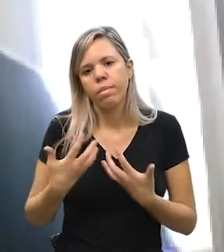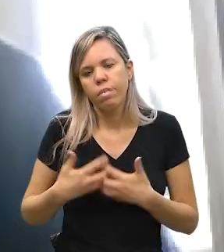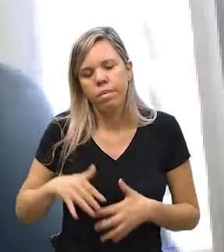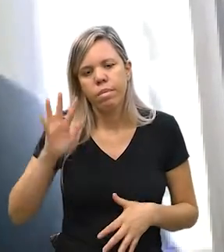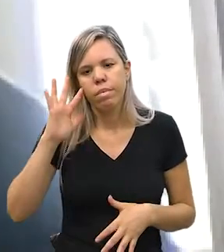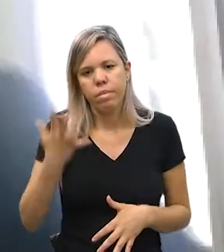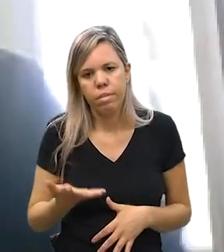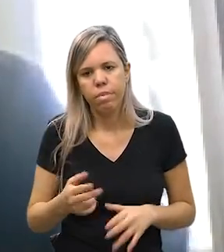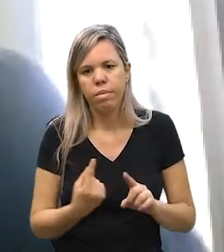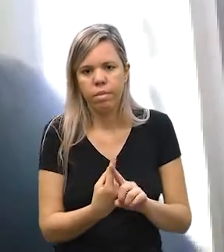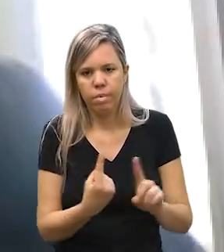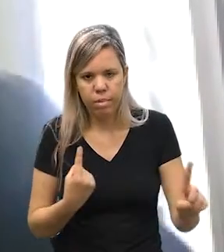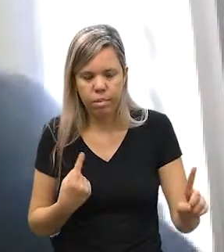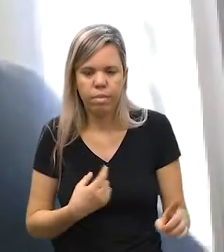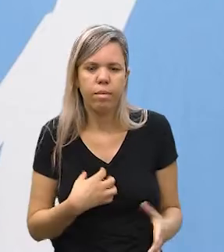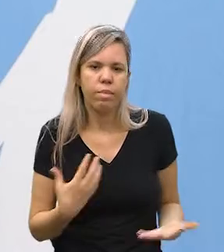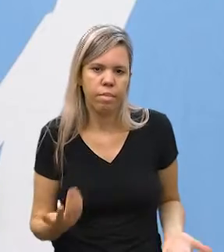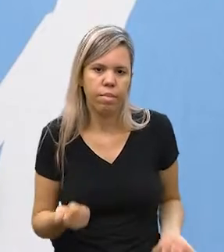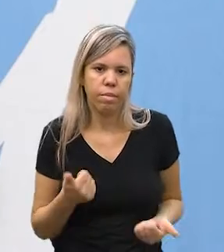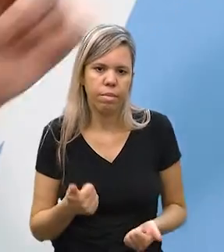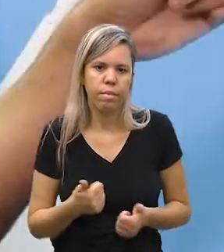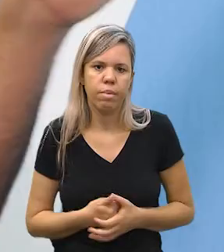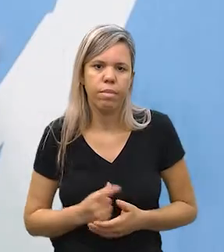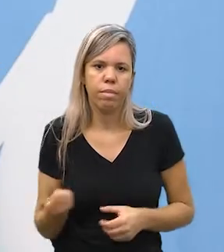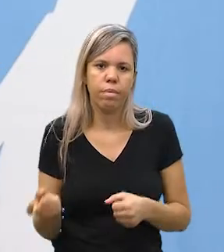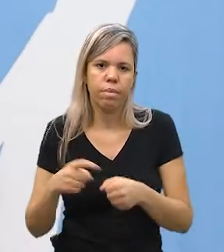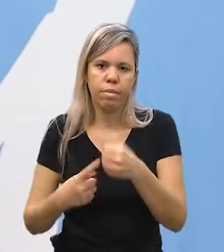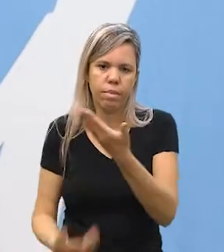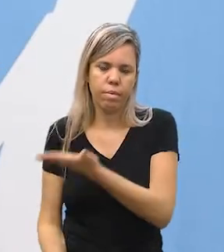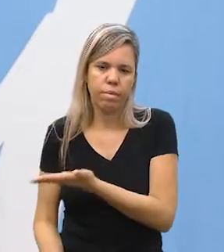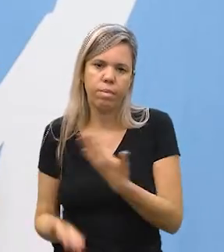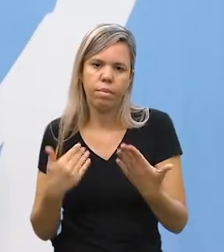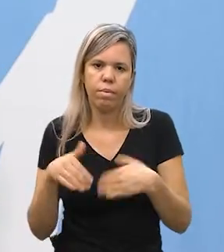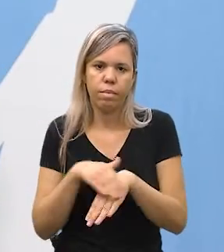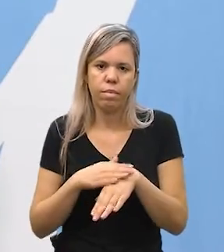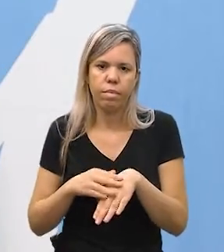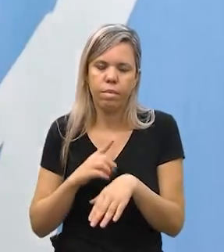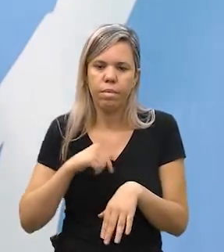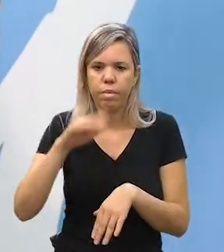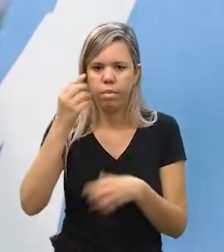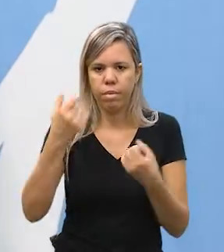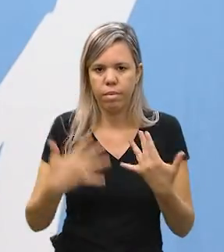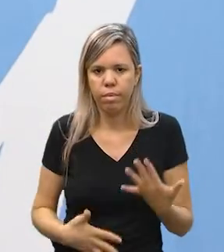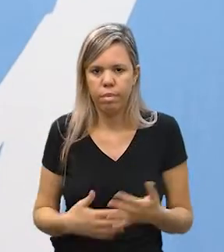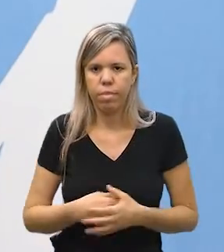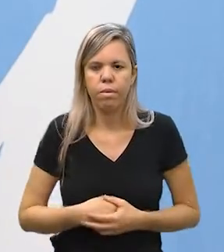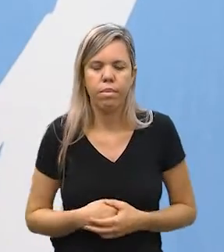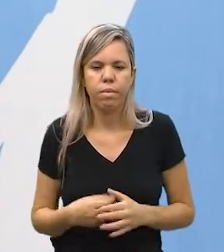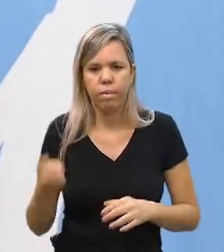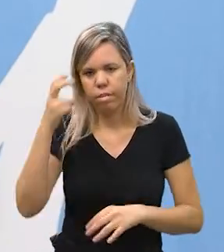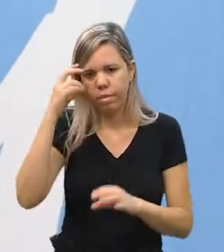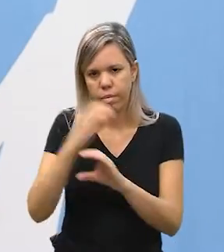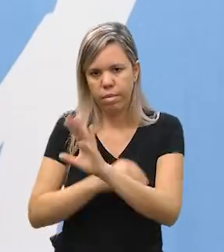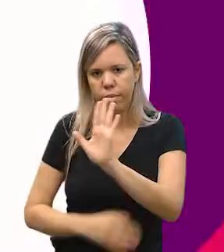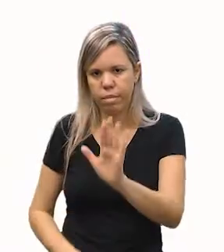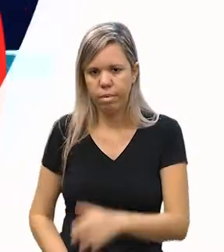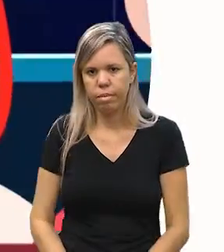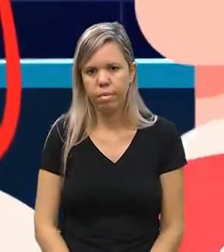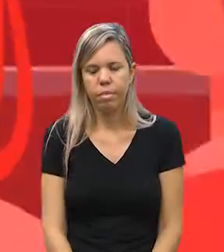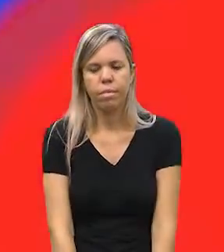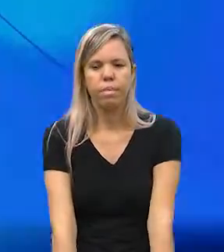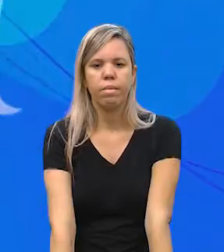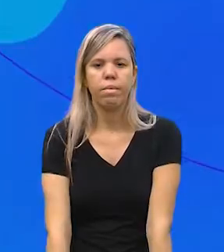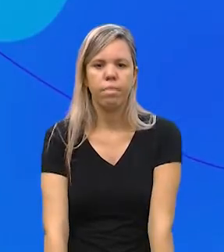né, do isolamento. Muito bom. Daqui a pouco a gente volta com esse bate-papo, porque tem mais coisas aqui no Cultura Total para você.